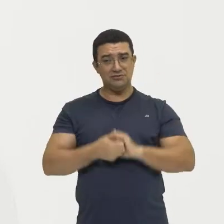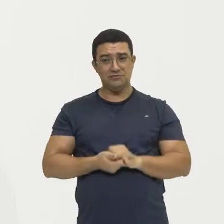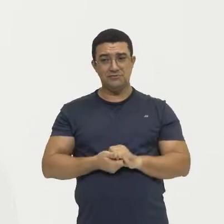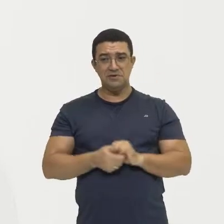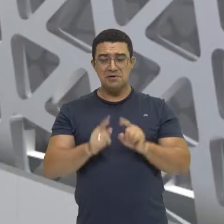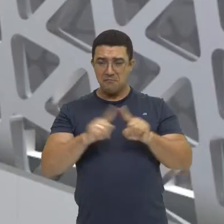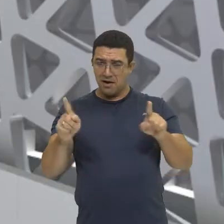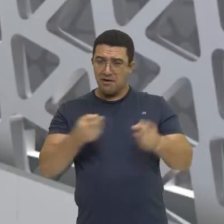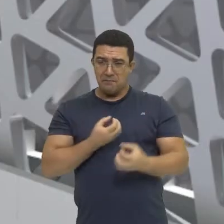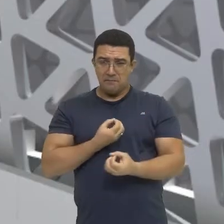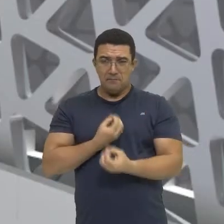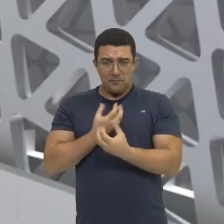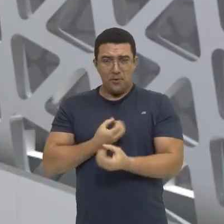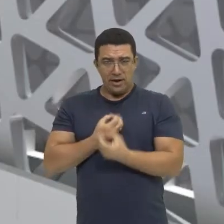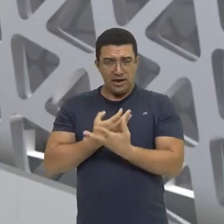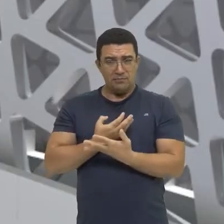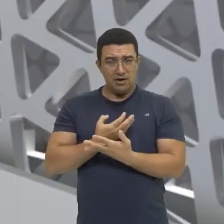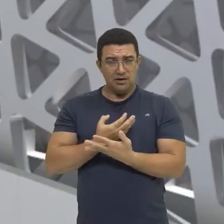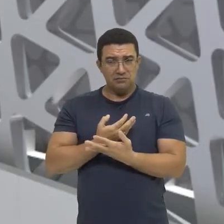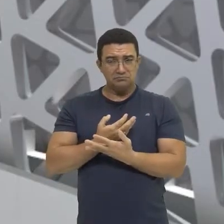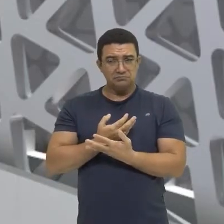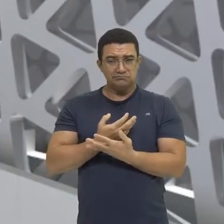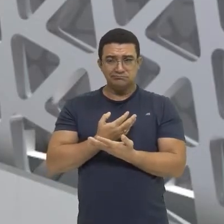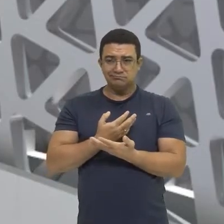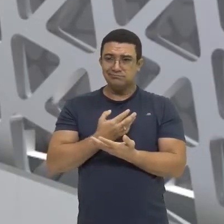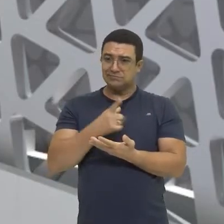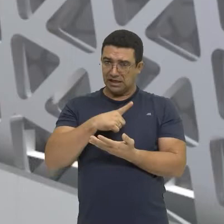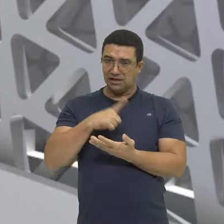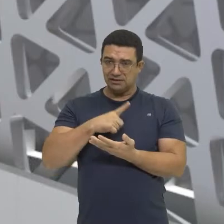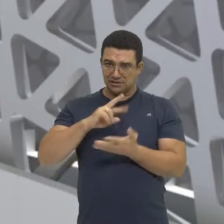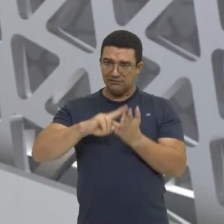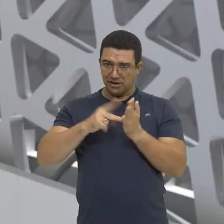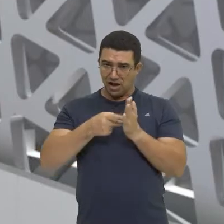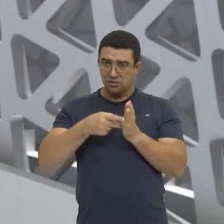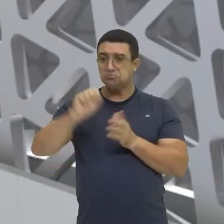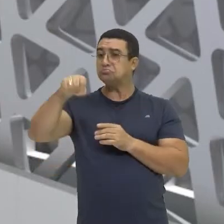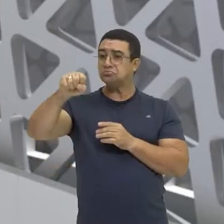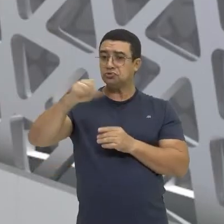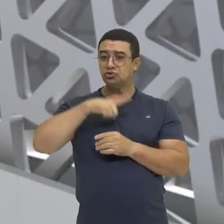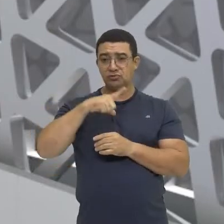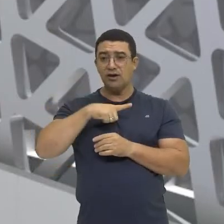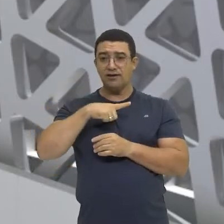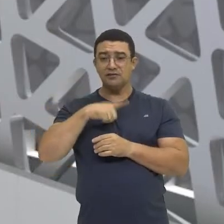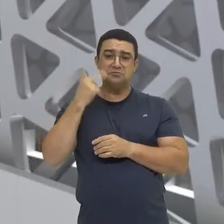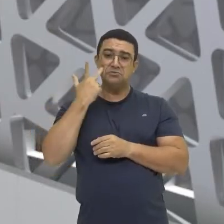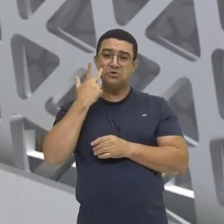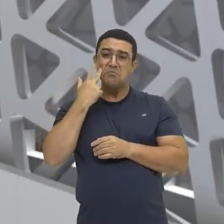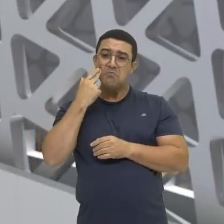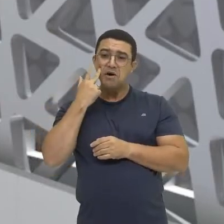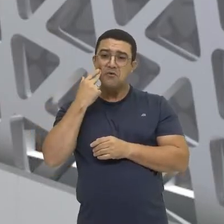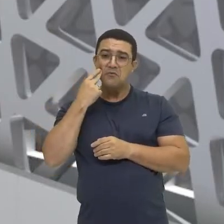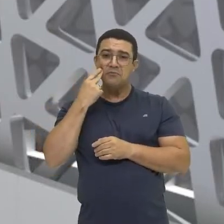ter sentido? Não vai ter significado? É claro que ele vai ter. Por quê? Porque ele vai ter outros